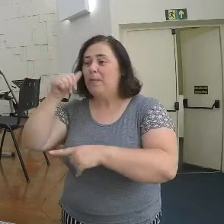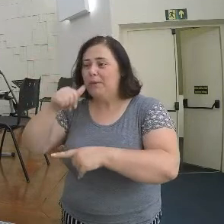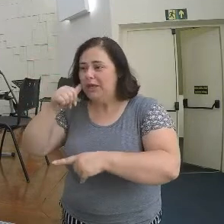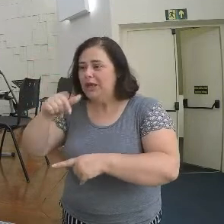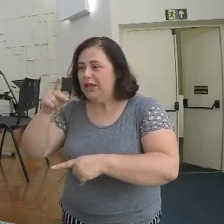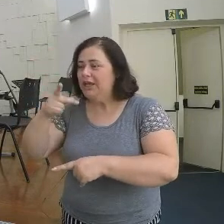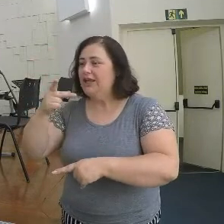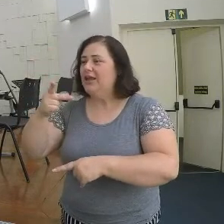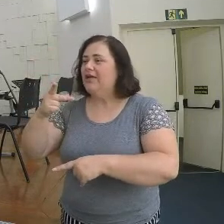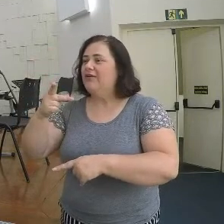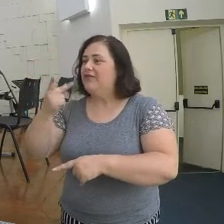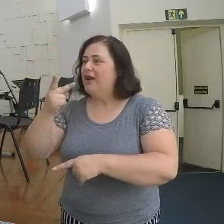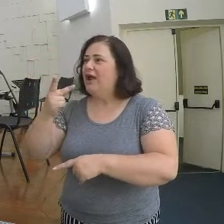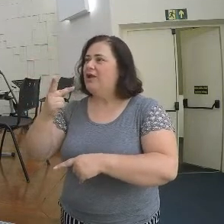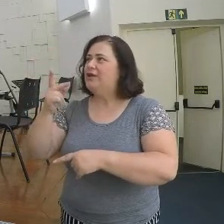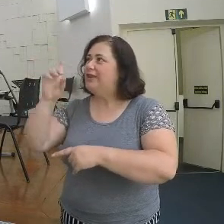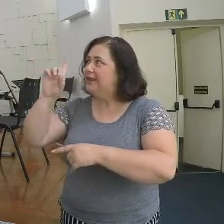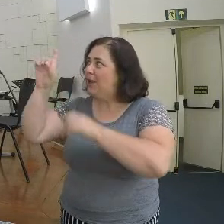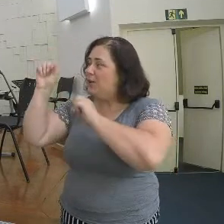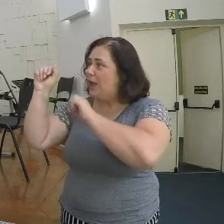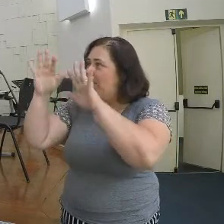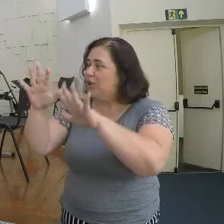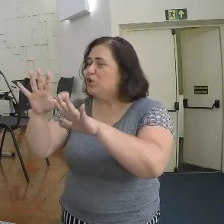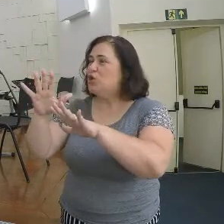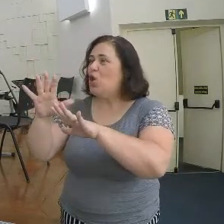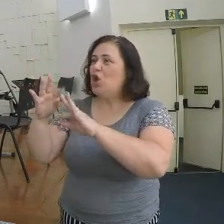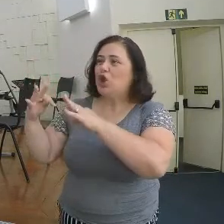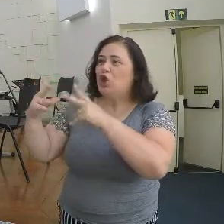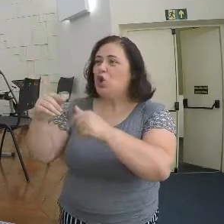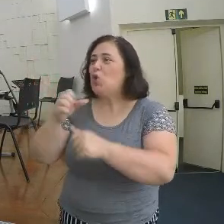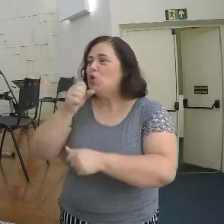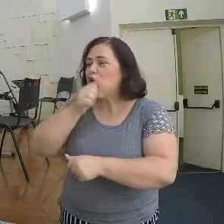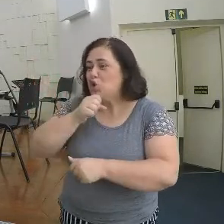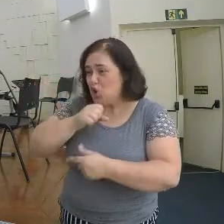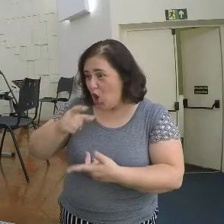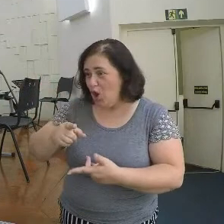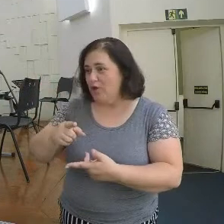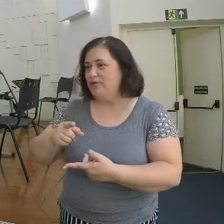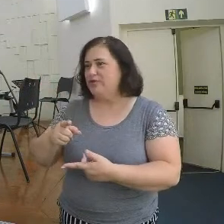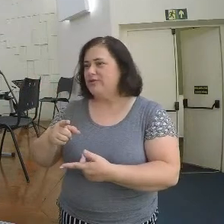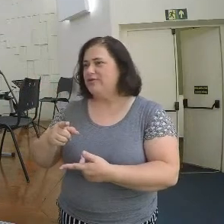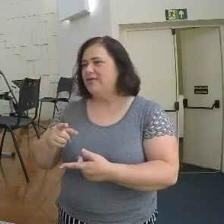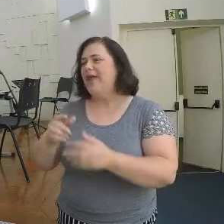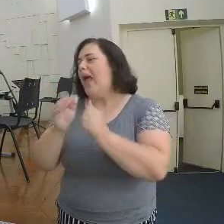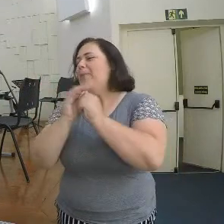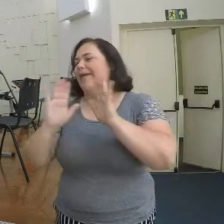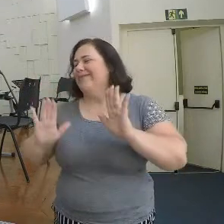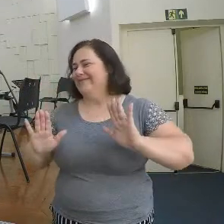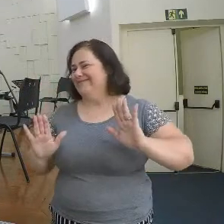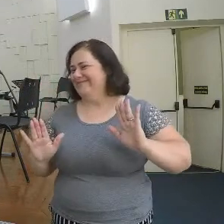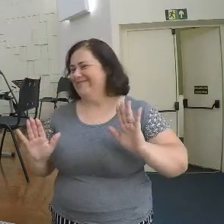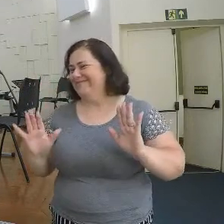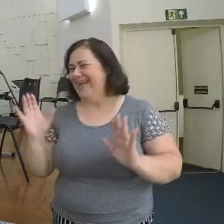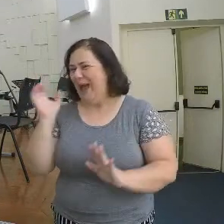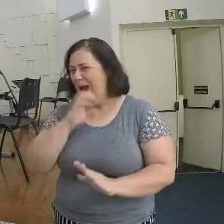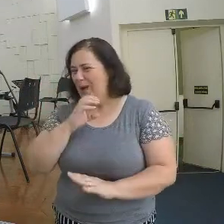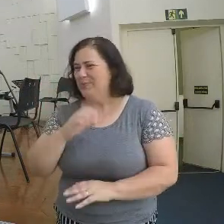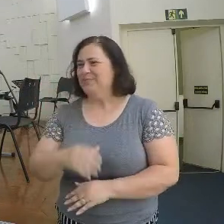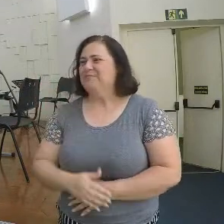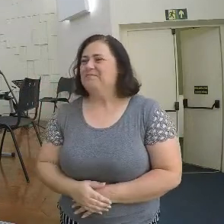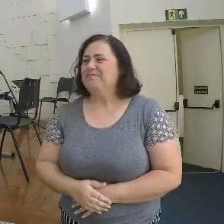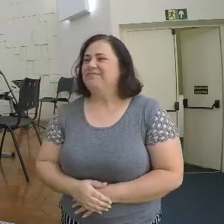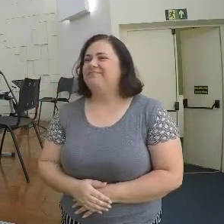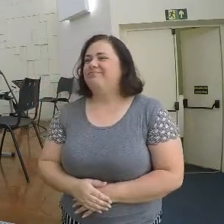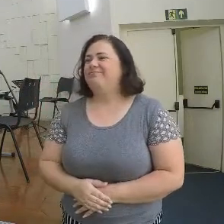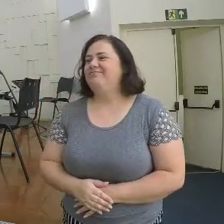Deus pode abençoar os idosos, e ela pediu isso ao Senhor. Deus abençoe as crianças, culto infantil. Agradecemos